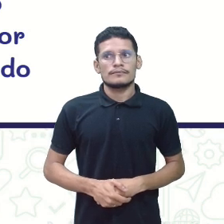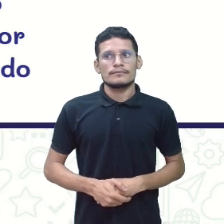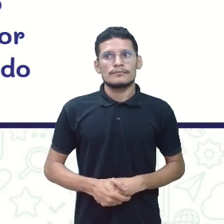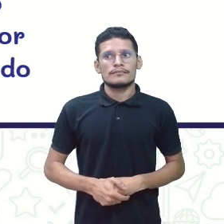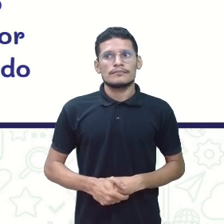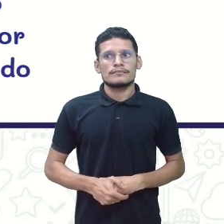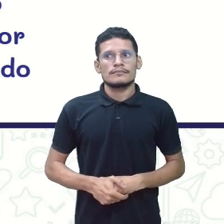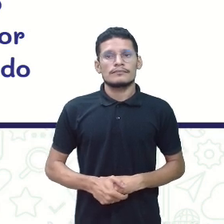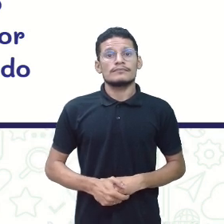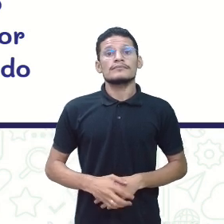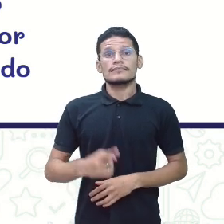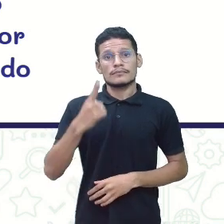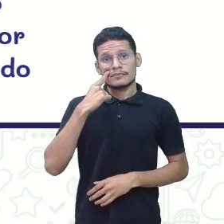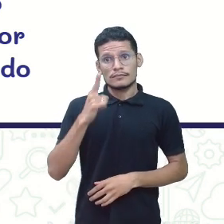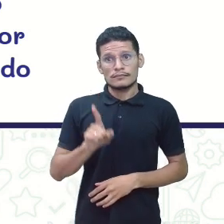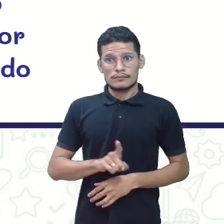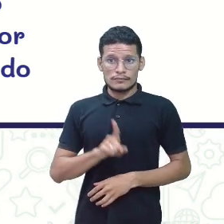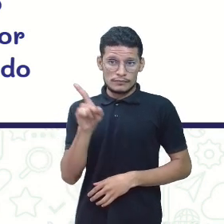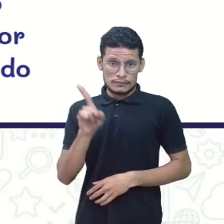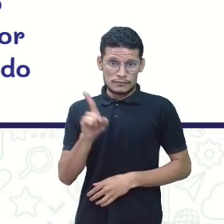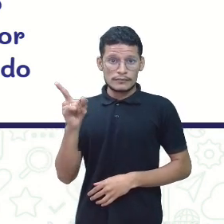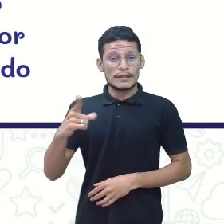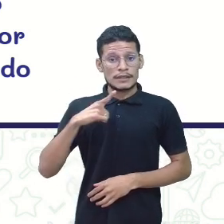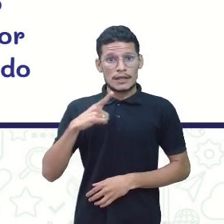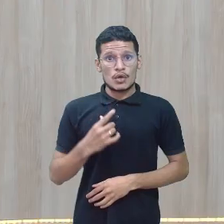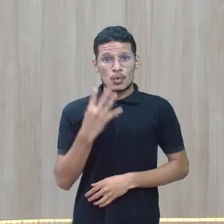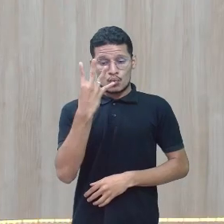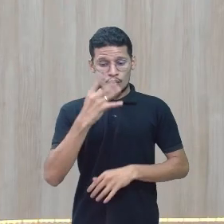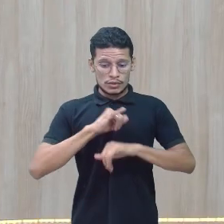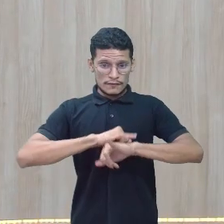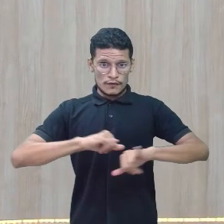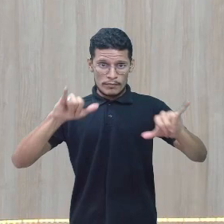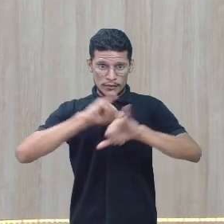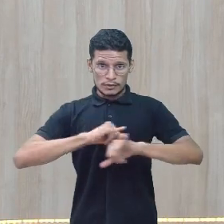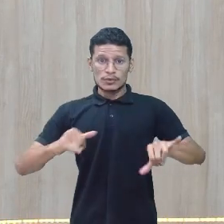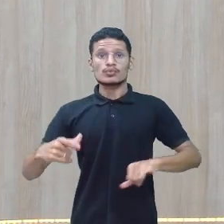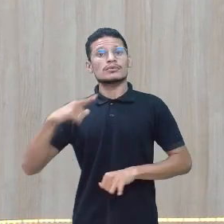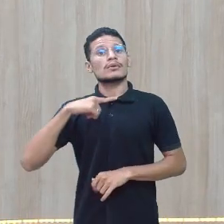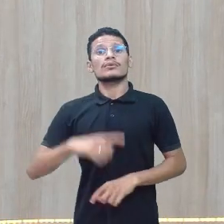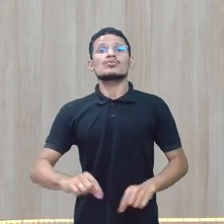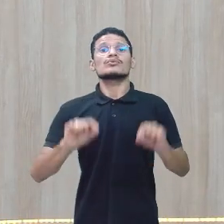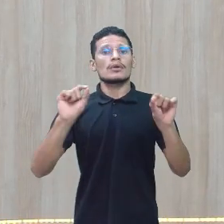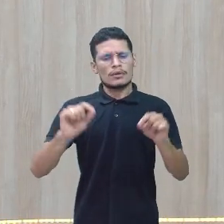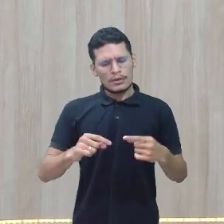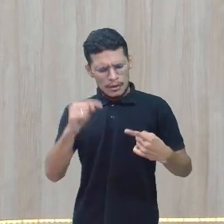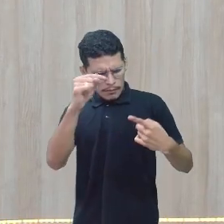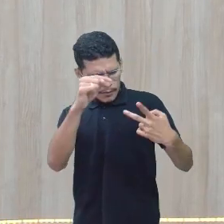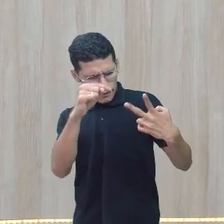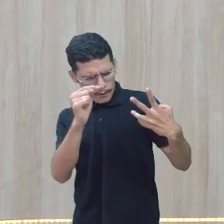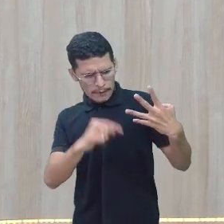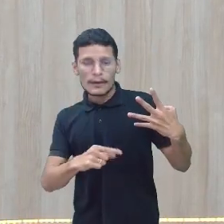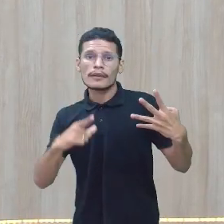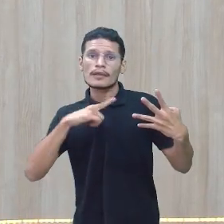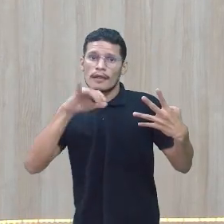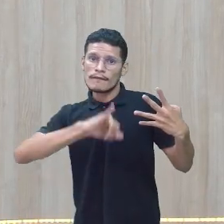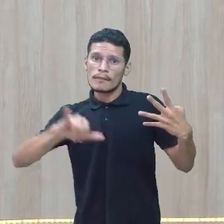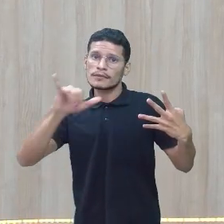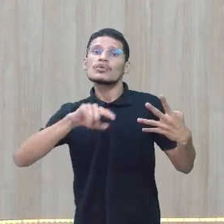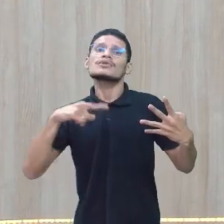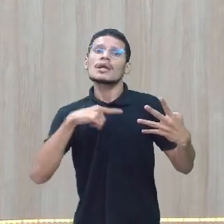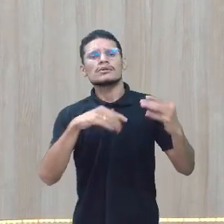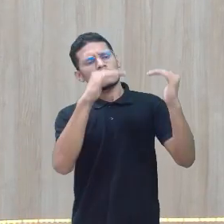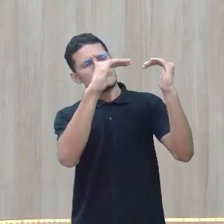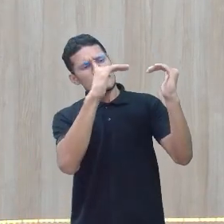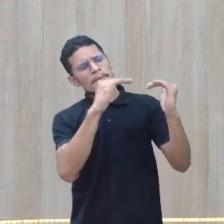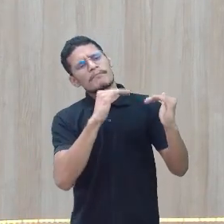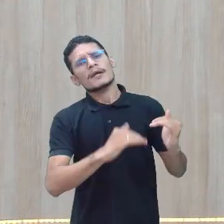Aqui a gente tem 4 informações e essas 4 informações vão ser analisadas de acordo com a organização em lista